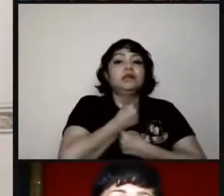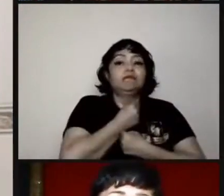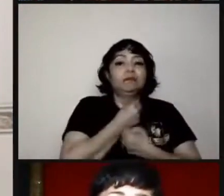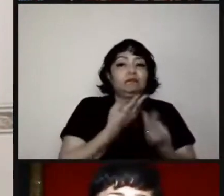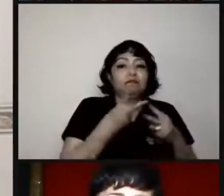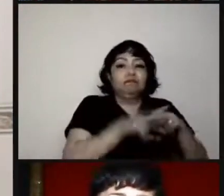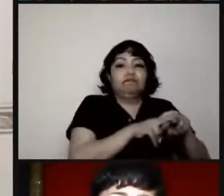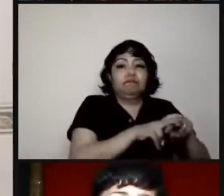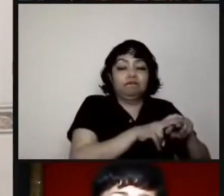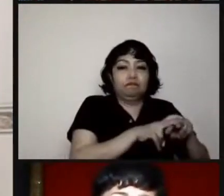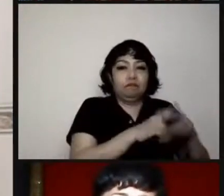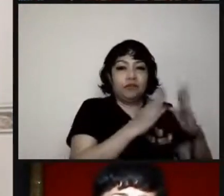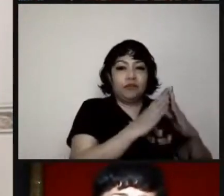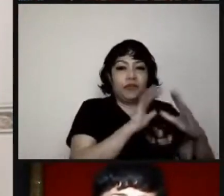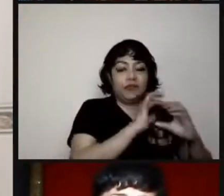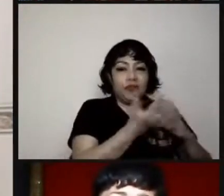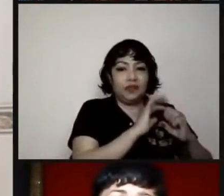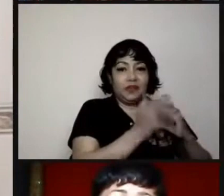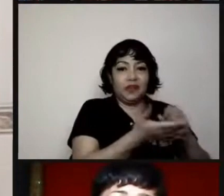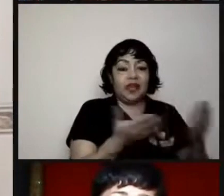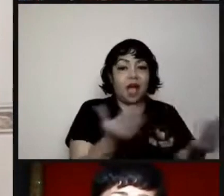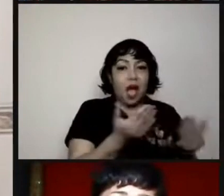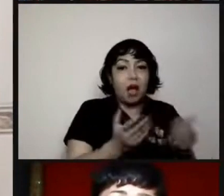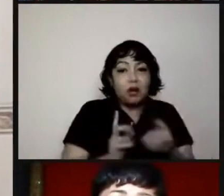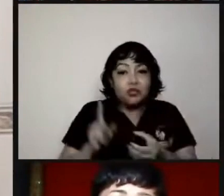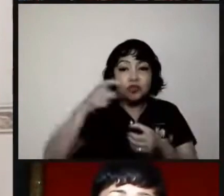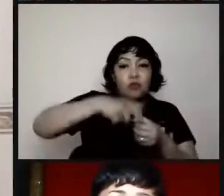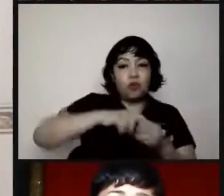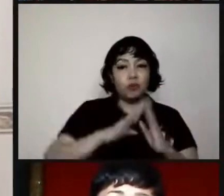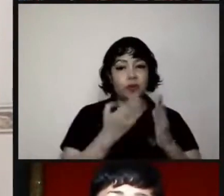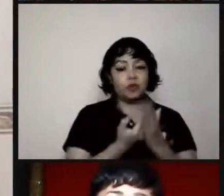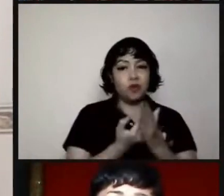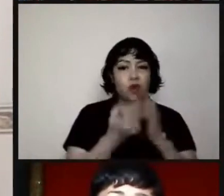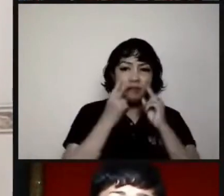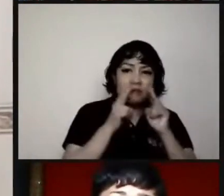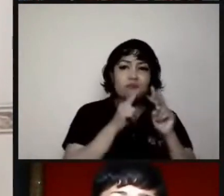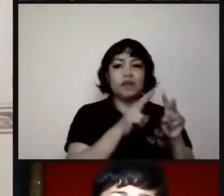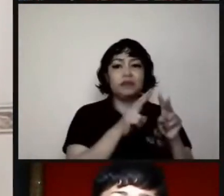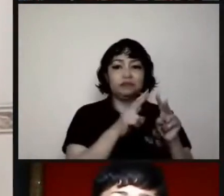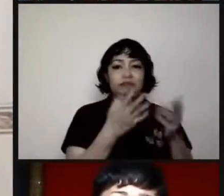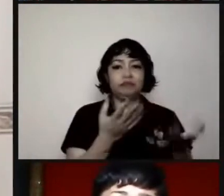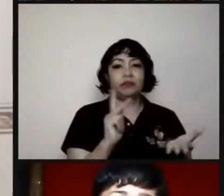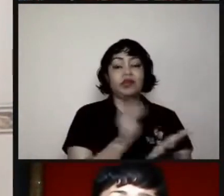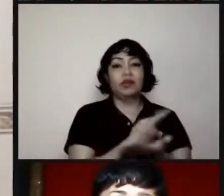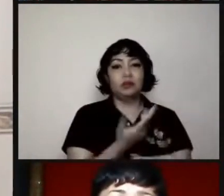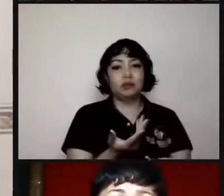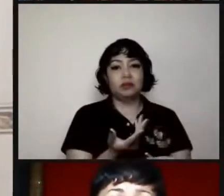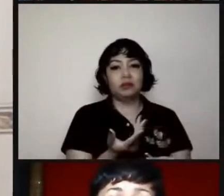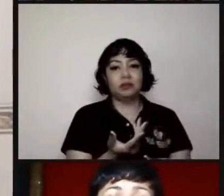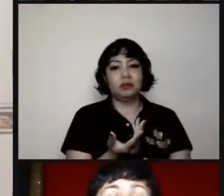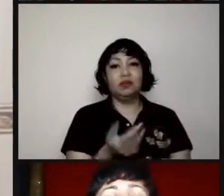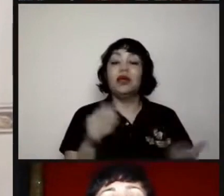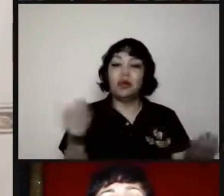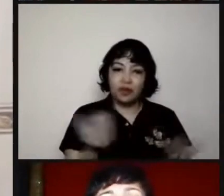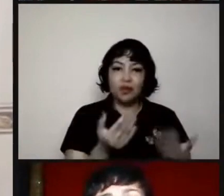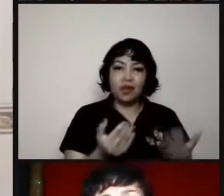porque assim, a gente retorna agora para a escola e vê que estamos florindo